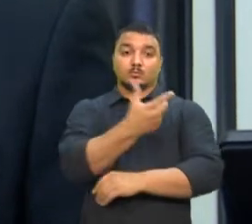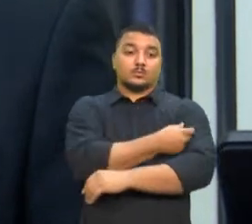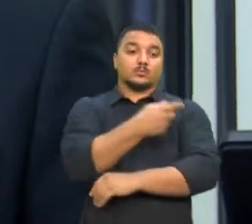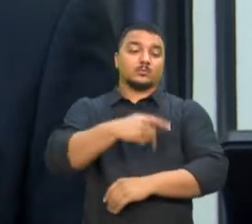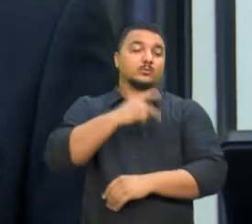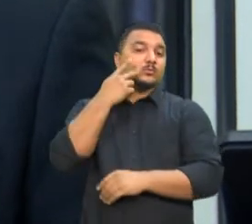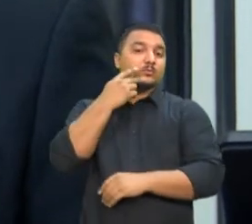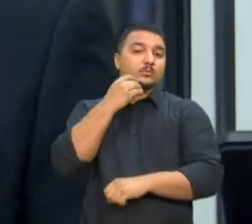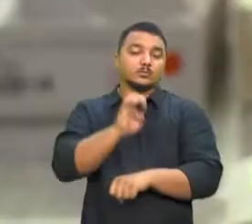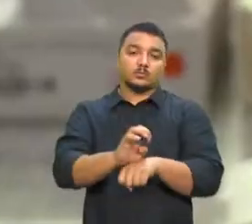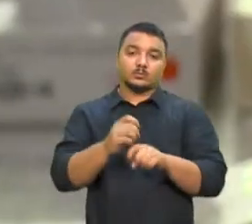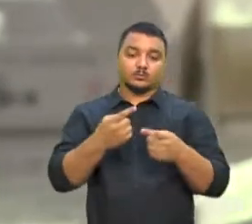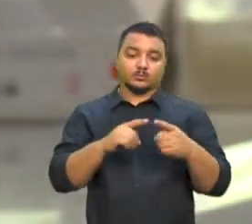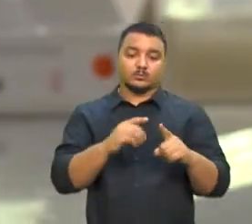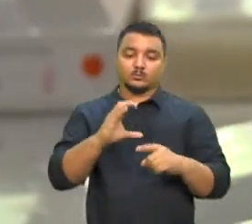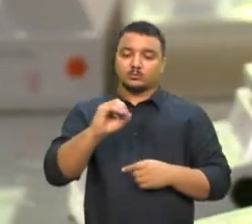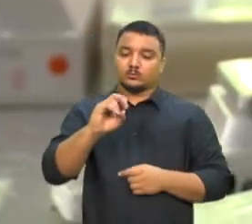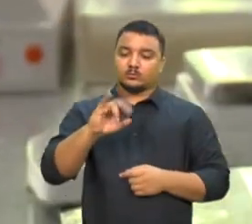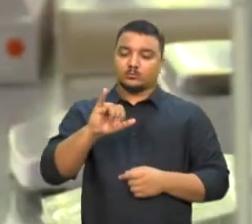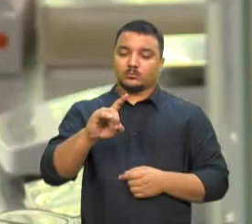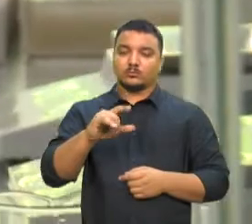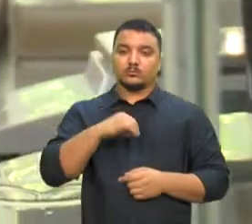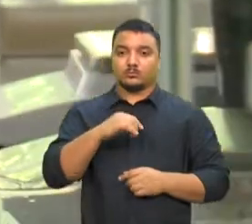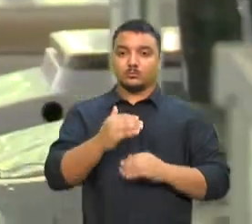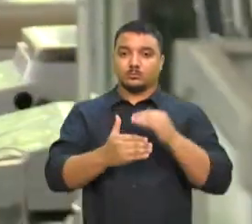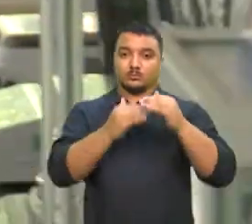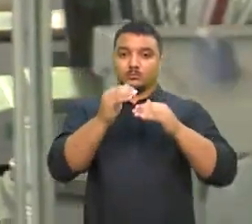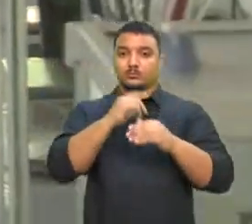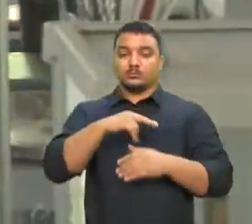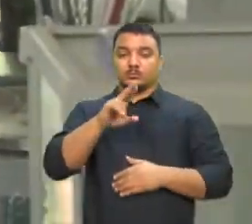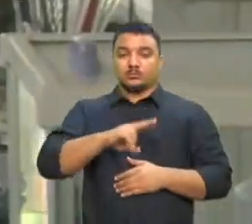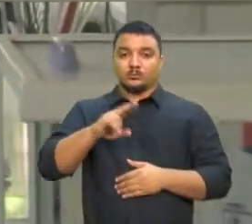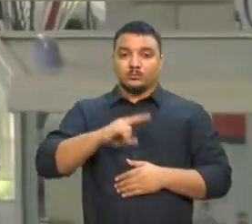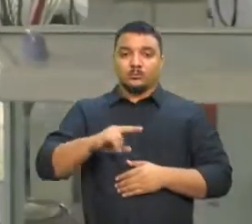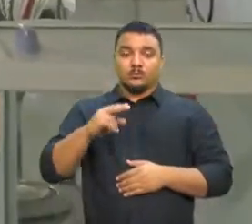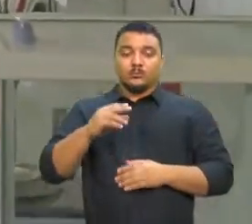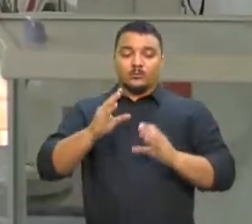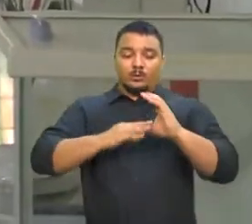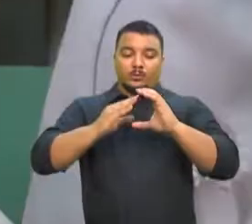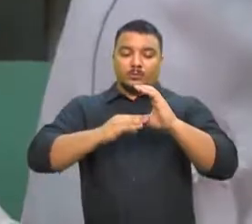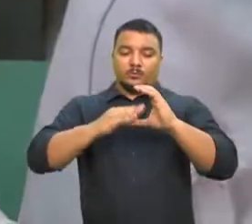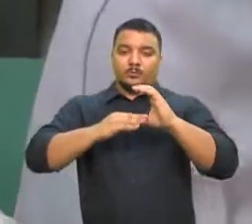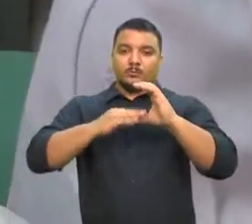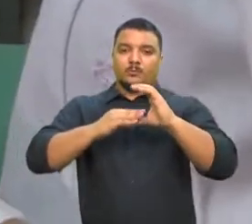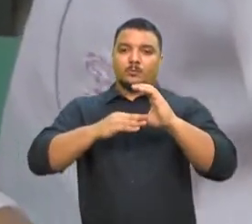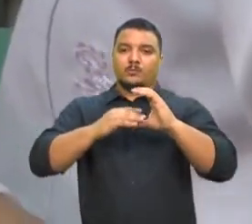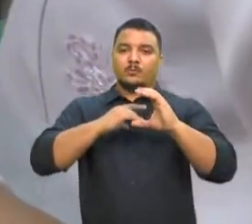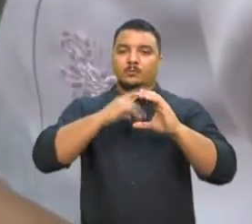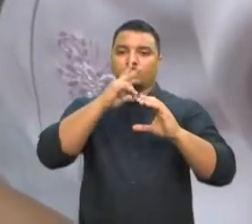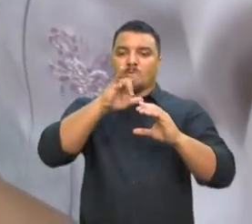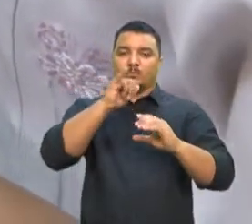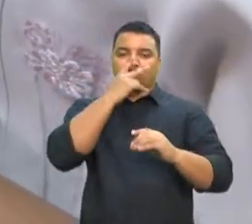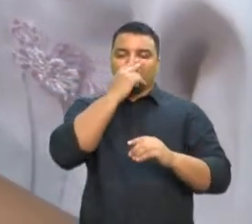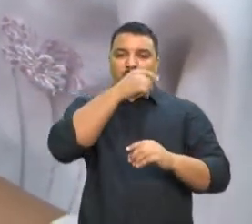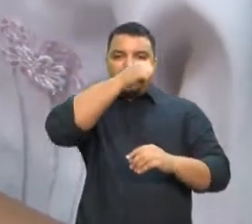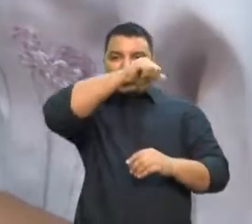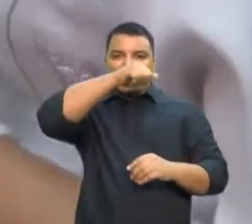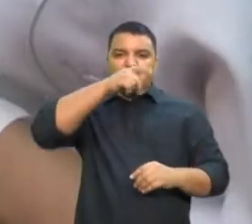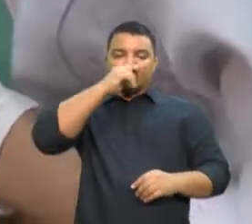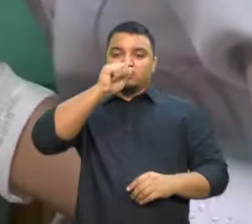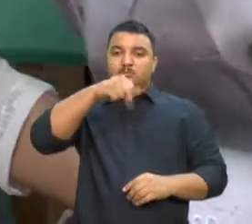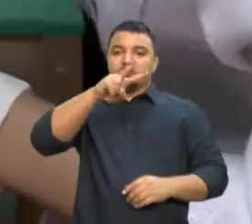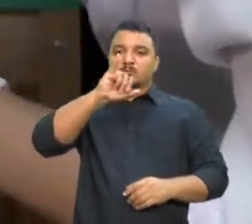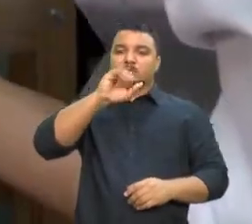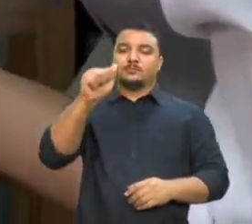contra a Covid-19, desenvolvida pela Universidade Estadual do Ceará, está sendo analisada pela Anvisa para